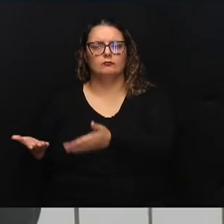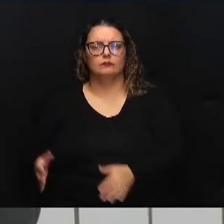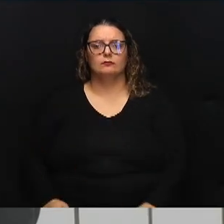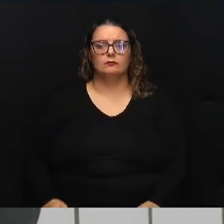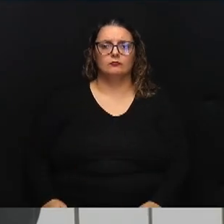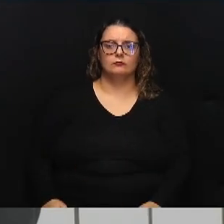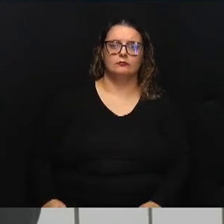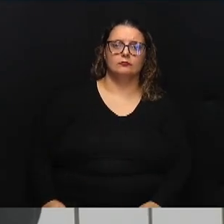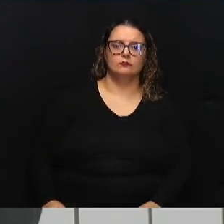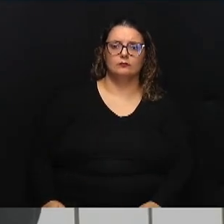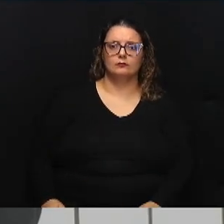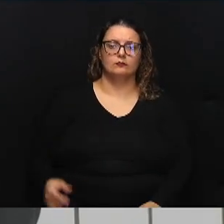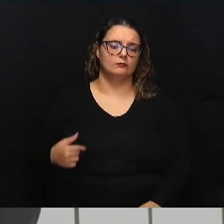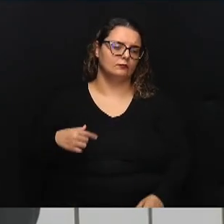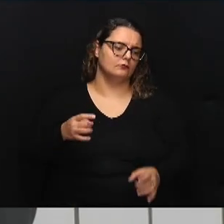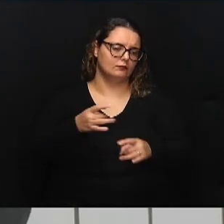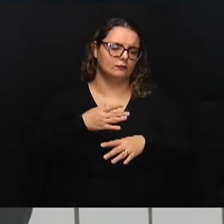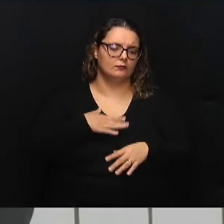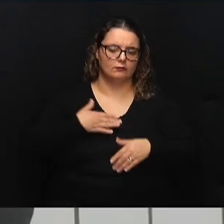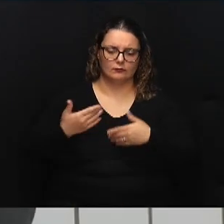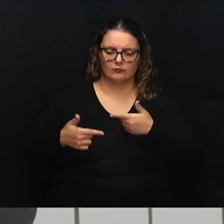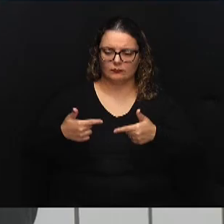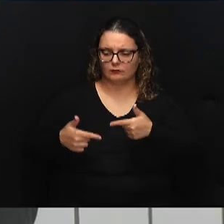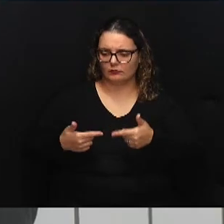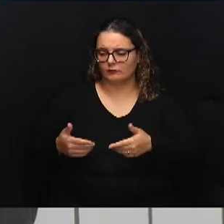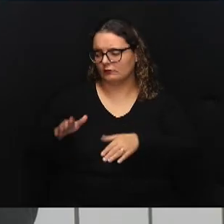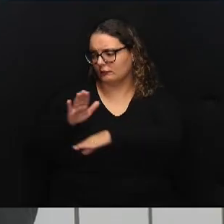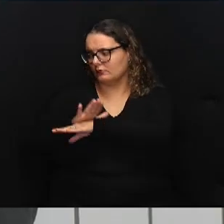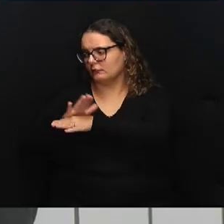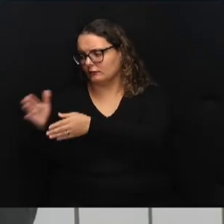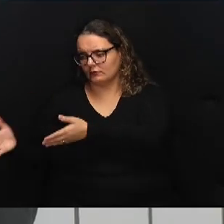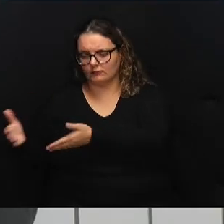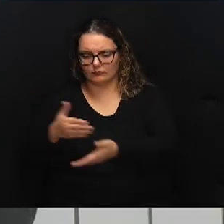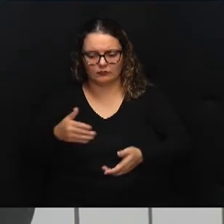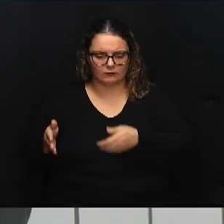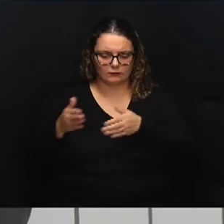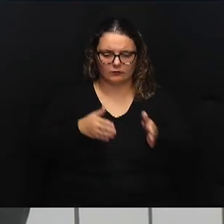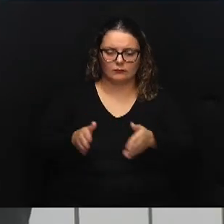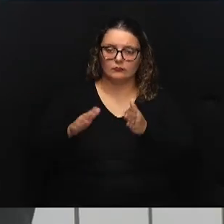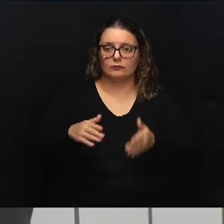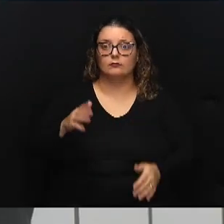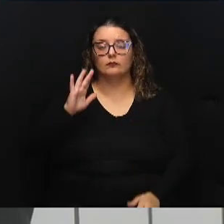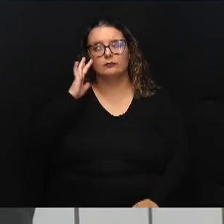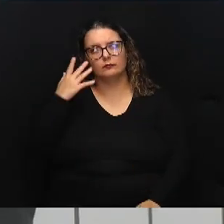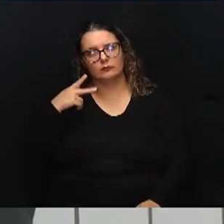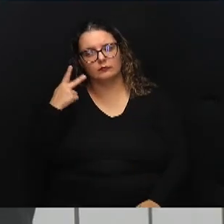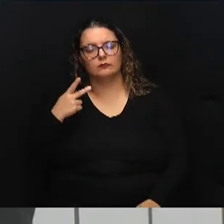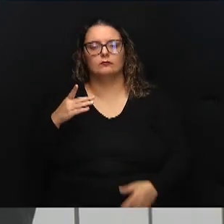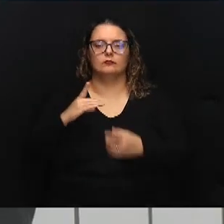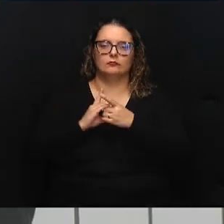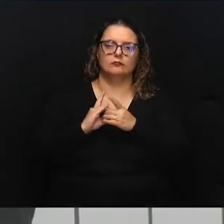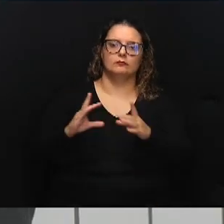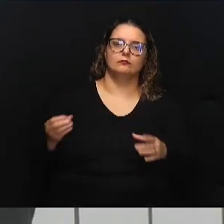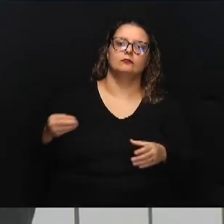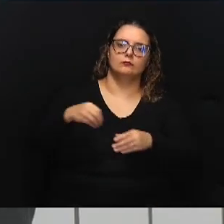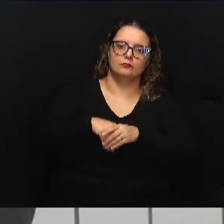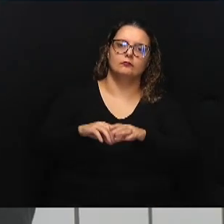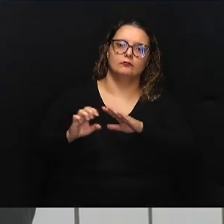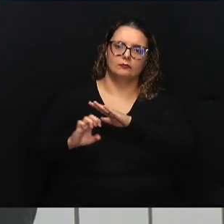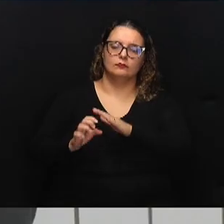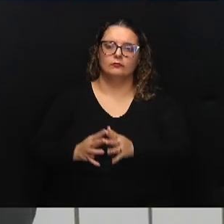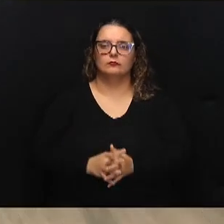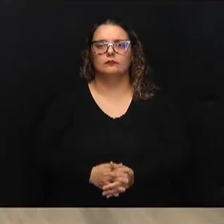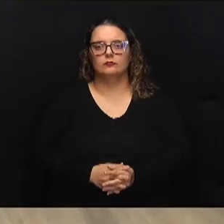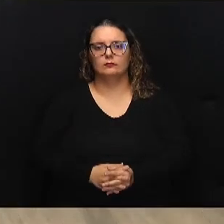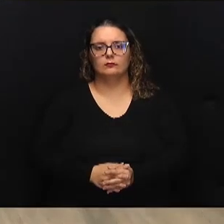atarefado demais, né? Sim. Tá? Eu acho que isso faz parte de uma política mais democrática dentro da empresa, né? É o